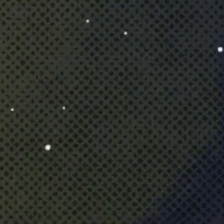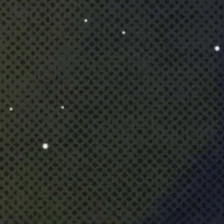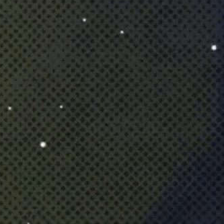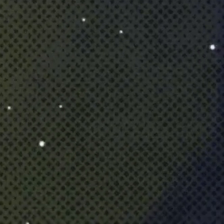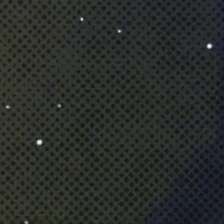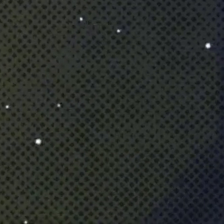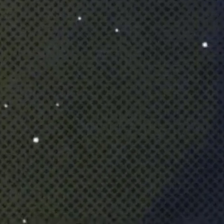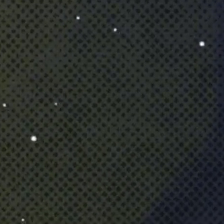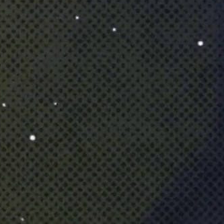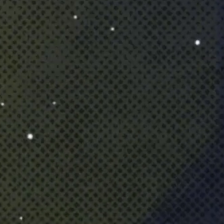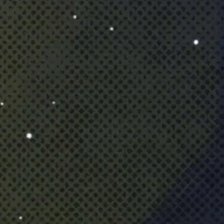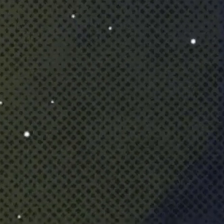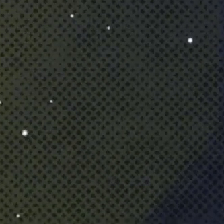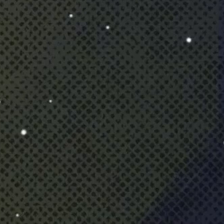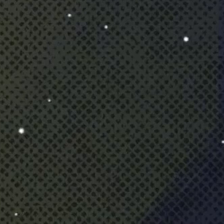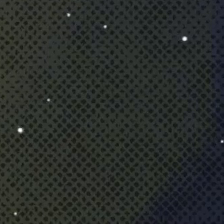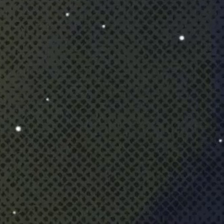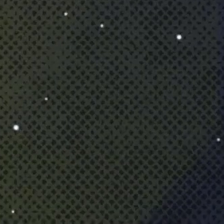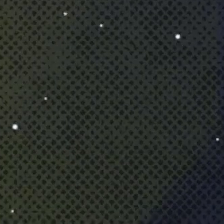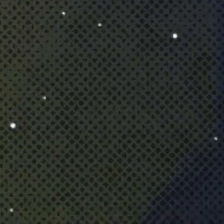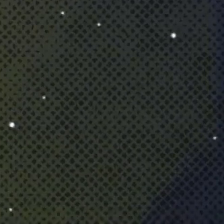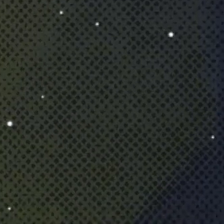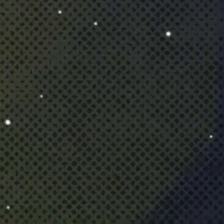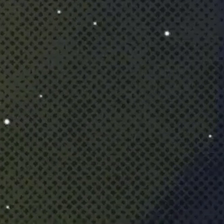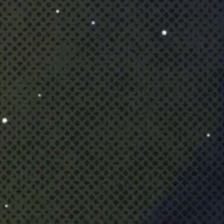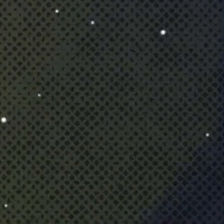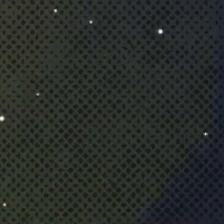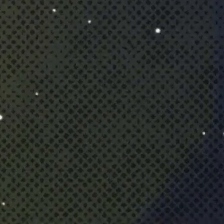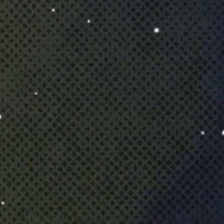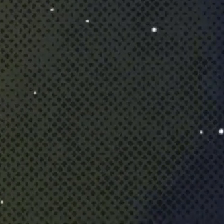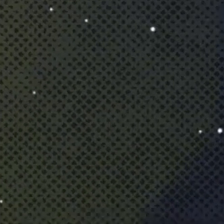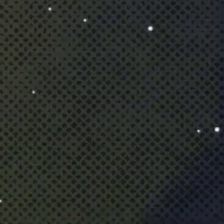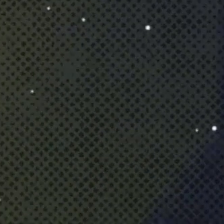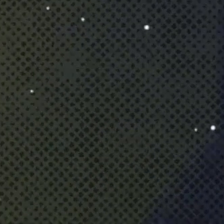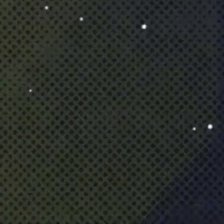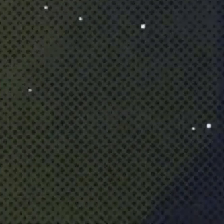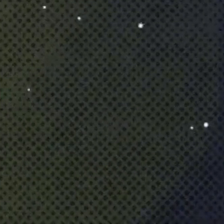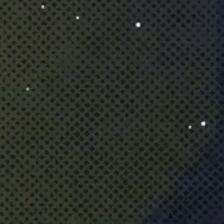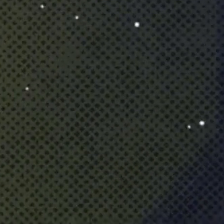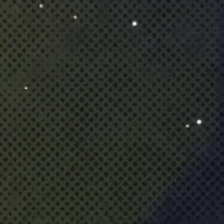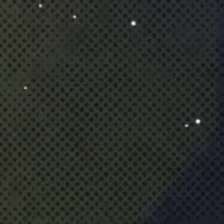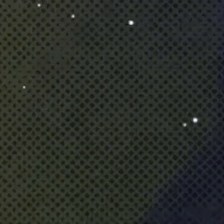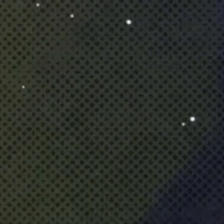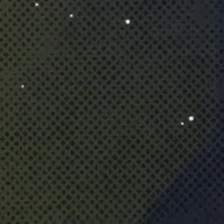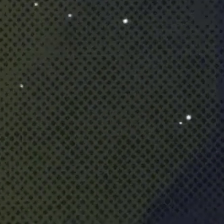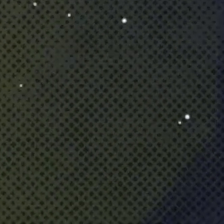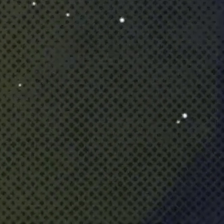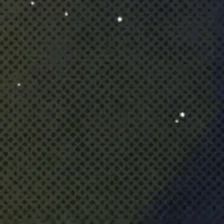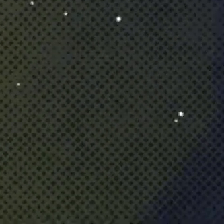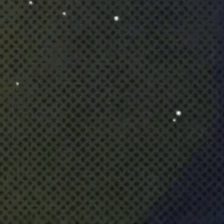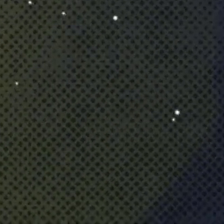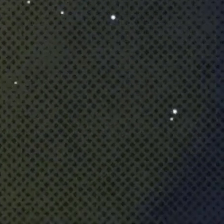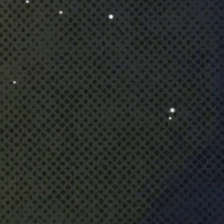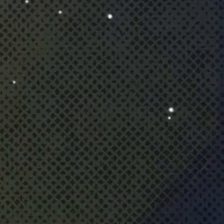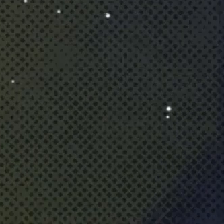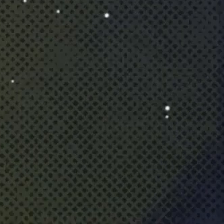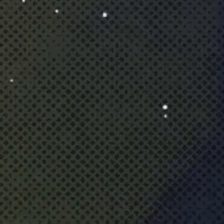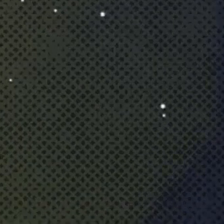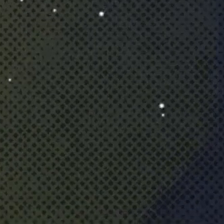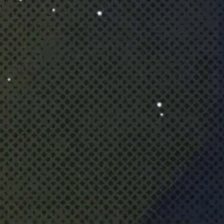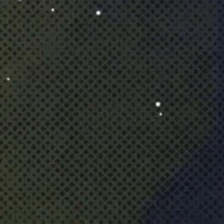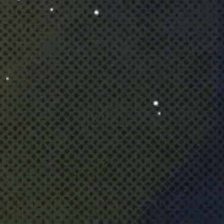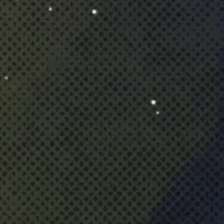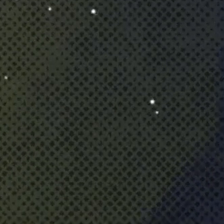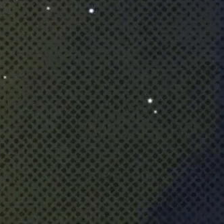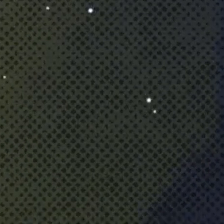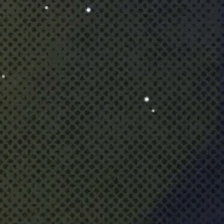e Rubi Cultural do Ceará. Gestão, Instituto Dragão do Mar. Nós no Batente. Direção, câmeras e roteiro, Léo Silva e Priscila Souza.